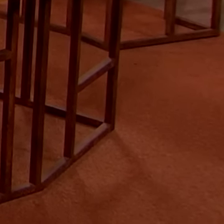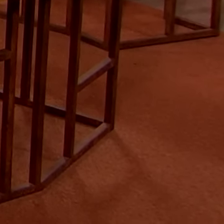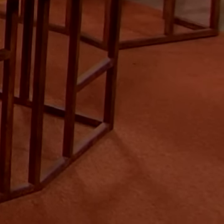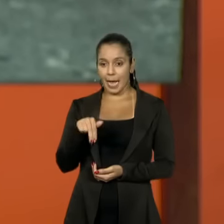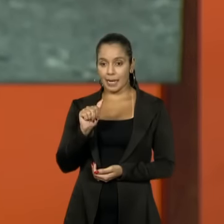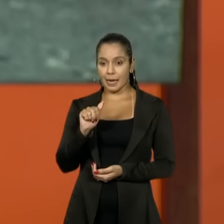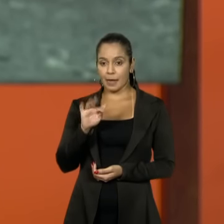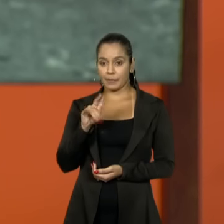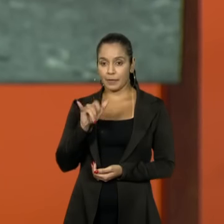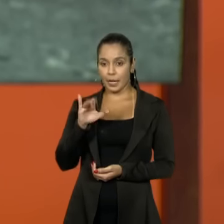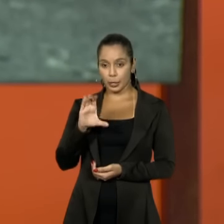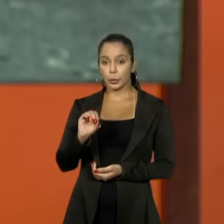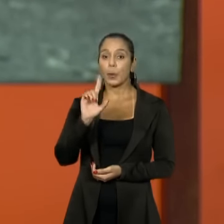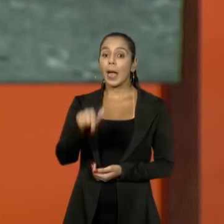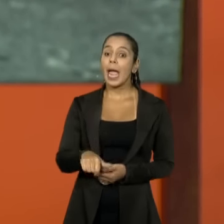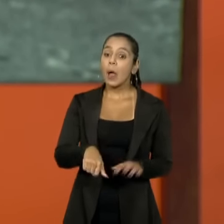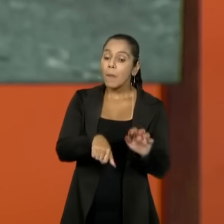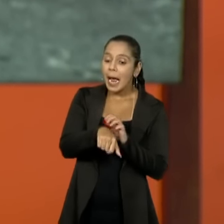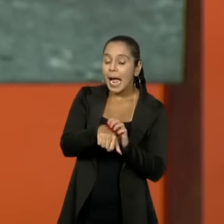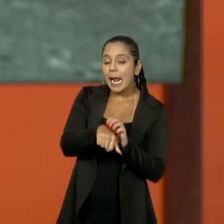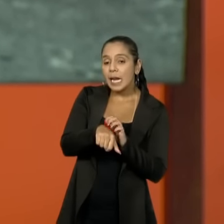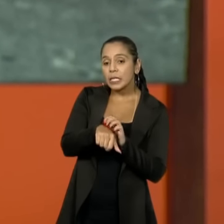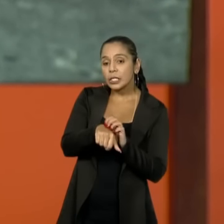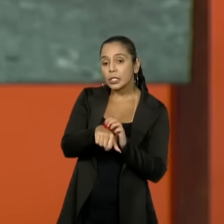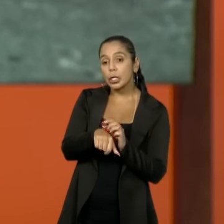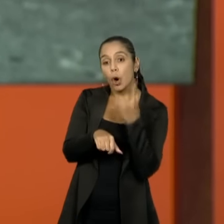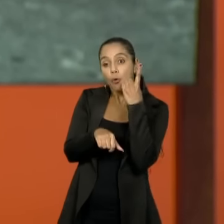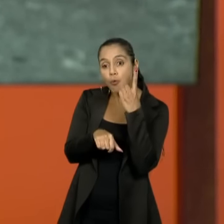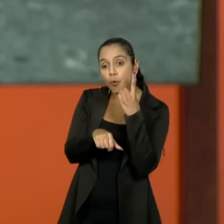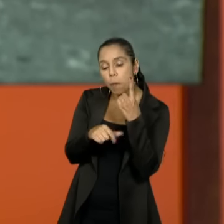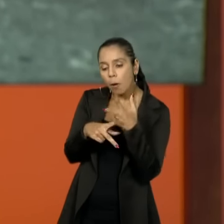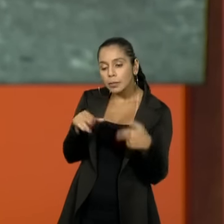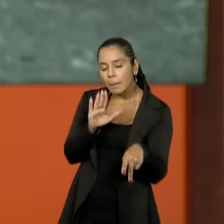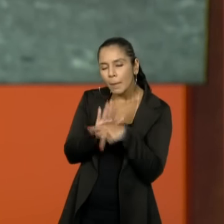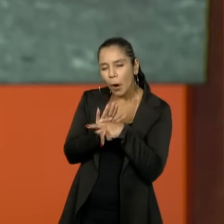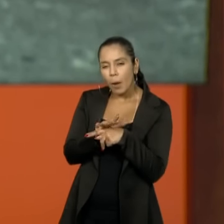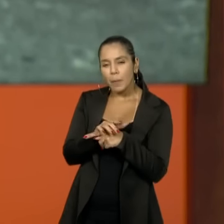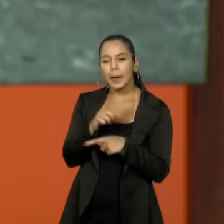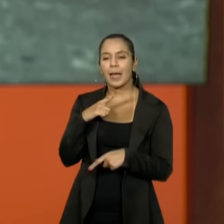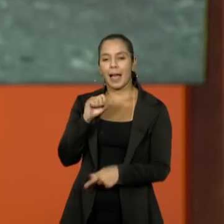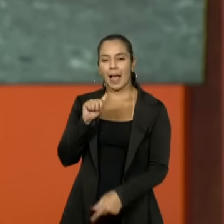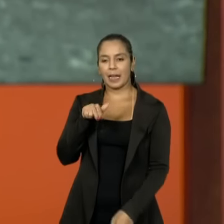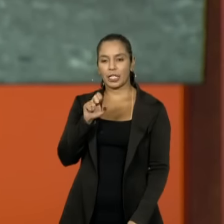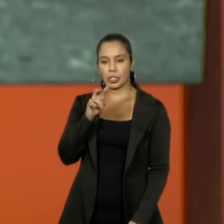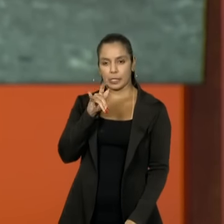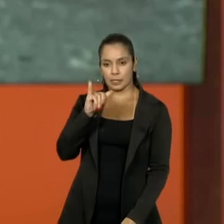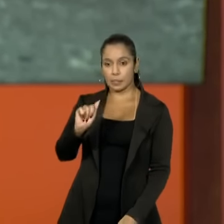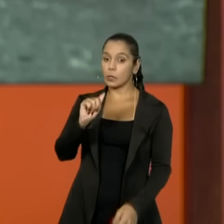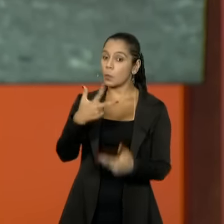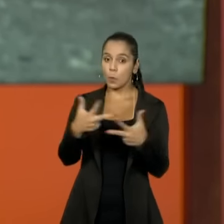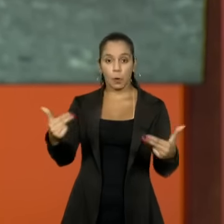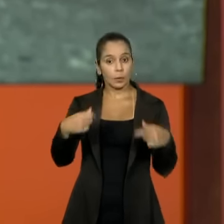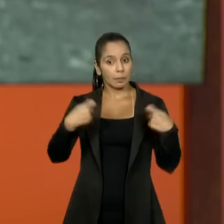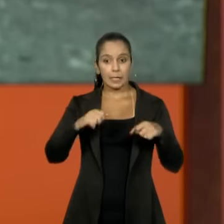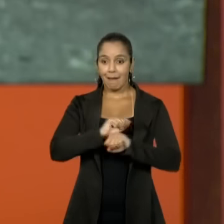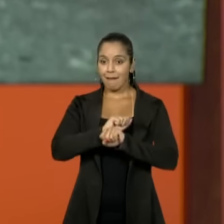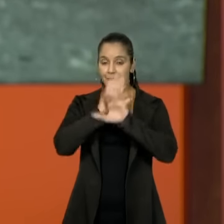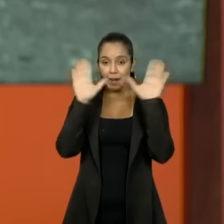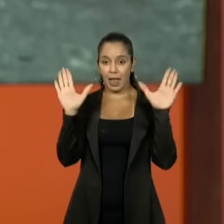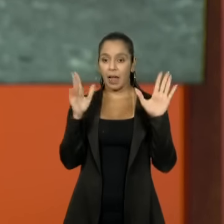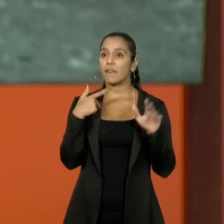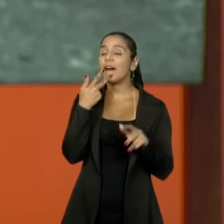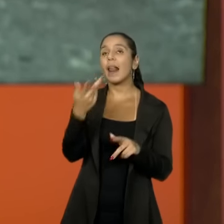de uma reação alérgica a um componente do anestésico. Do anestésico, exatamente. E aí, uma coisa que também precisa ficar claro, porque as pessoas falam assim, foi